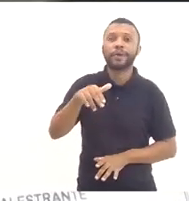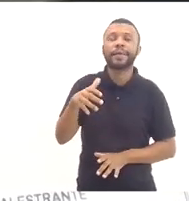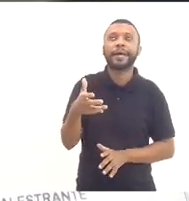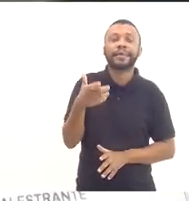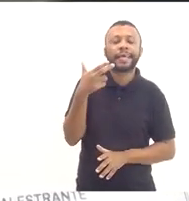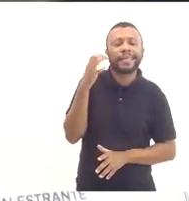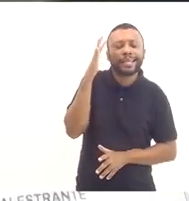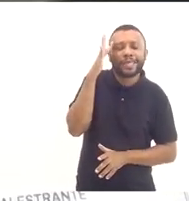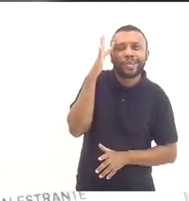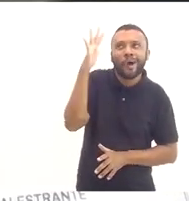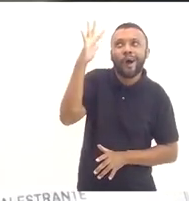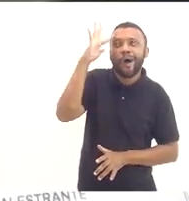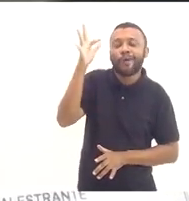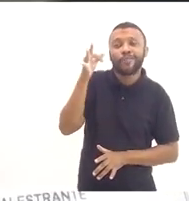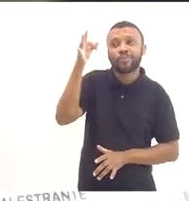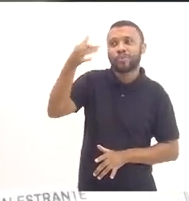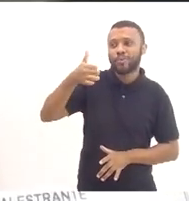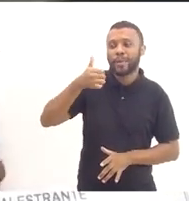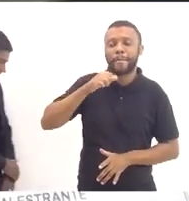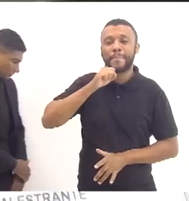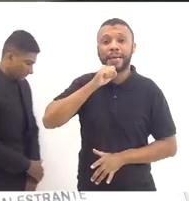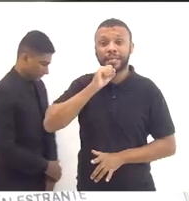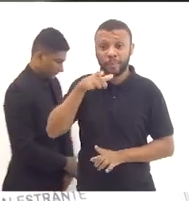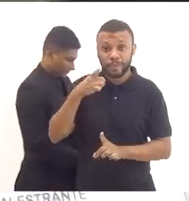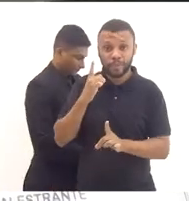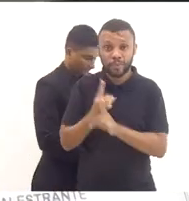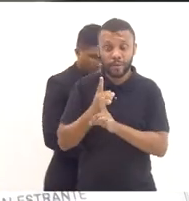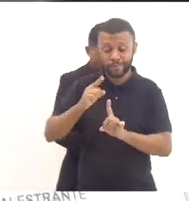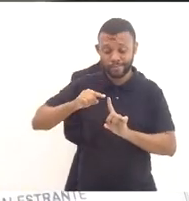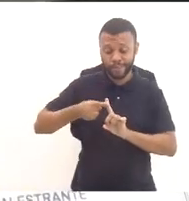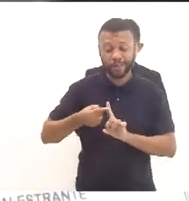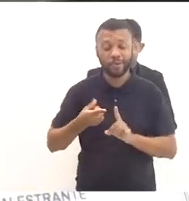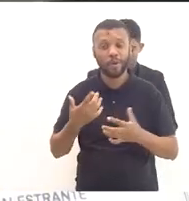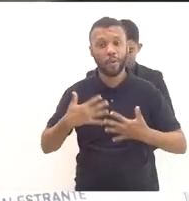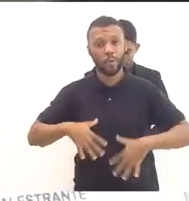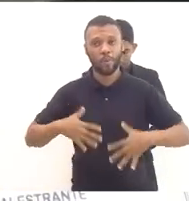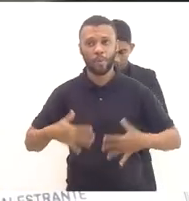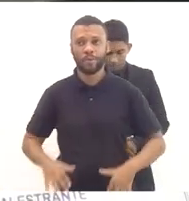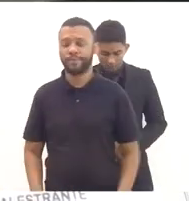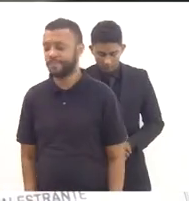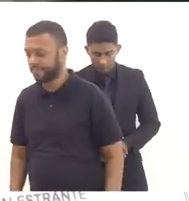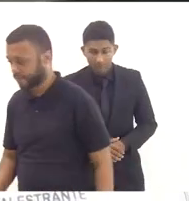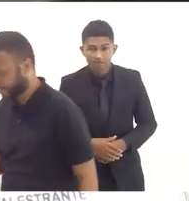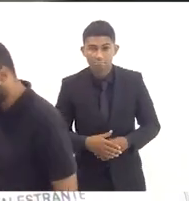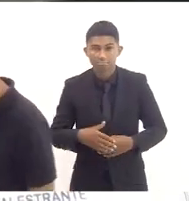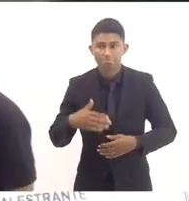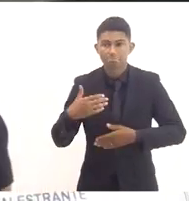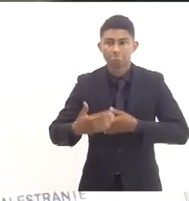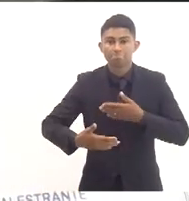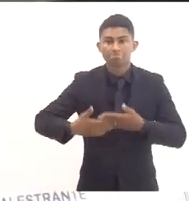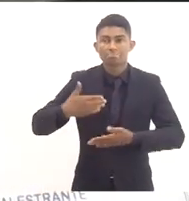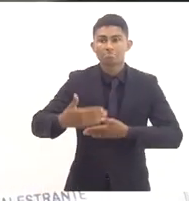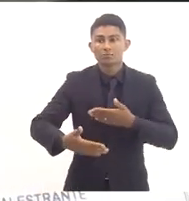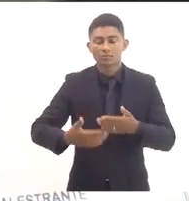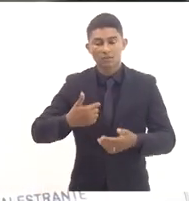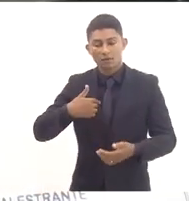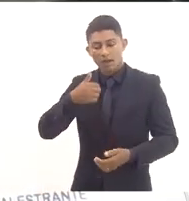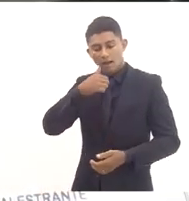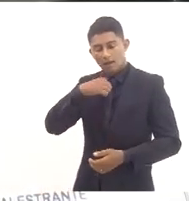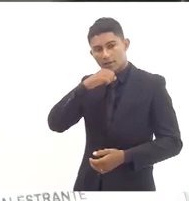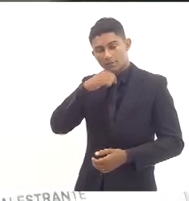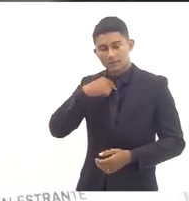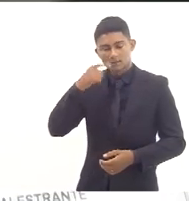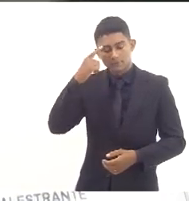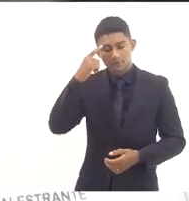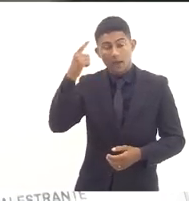desenvolvi esse sonho de ser mãe quando me descobri grávida eu achei o máximo e quando eu me tornei mãe eu descobri que eu quero ser mãe demais filho